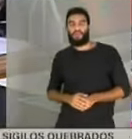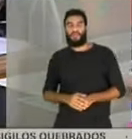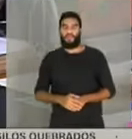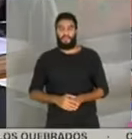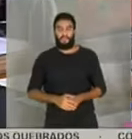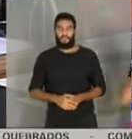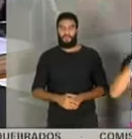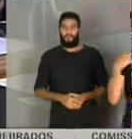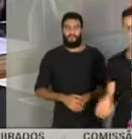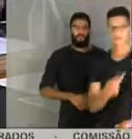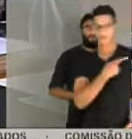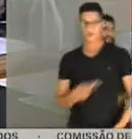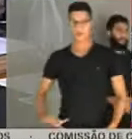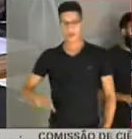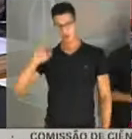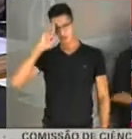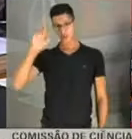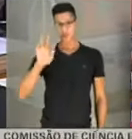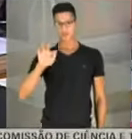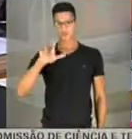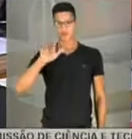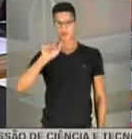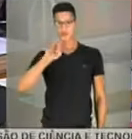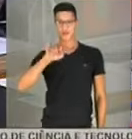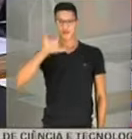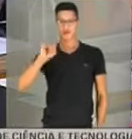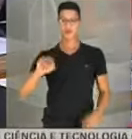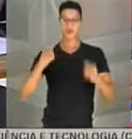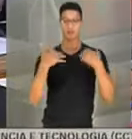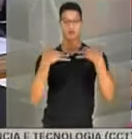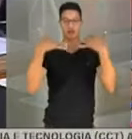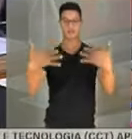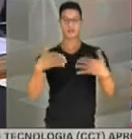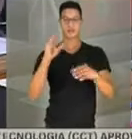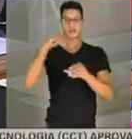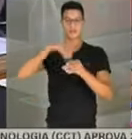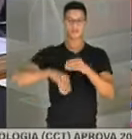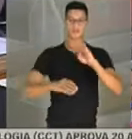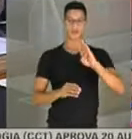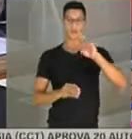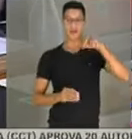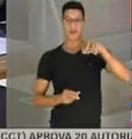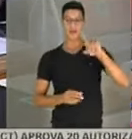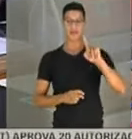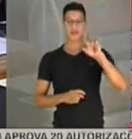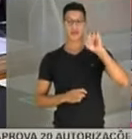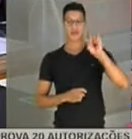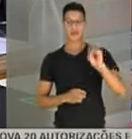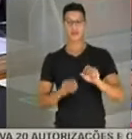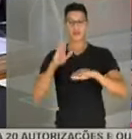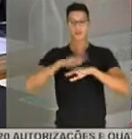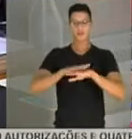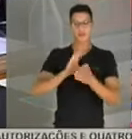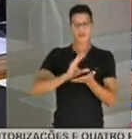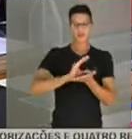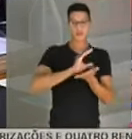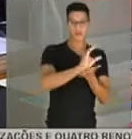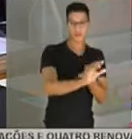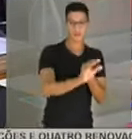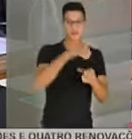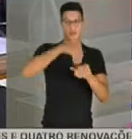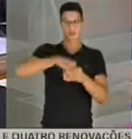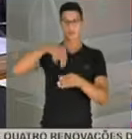presidente da República, o senhor Flávio Bolsonaro, para uma audiência no BNDES com o objetivo de fazer investimentos